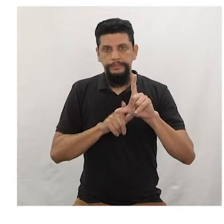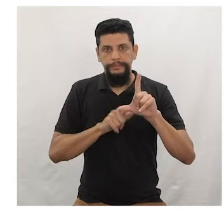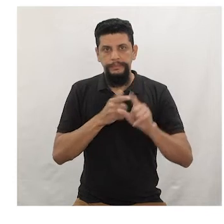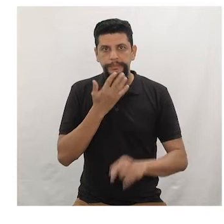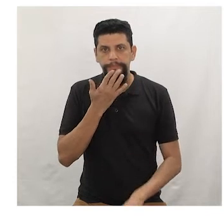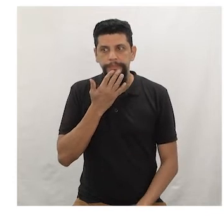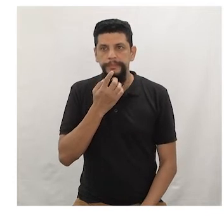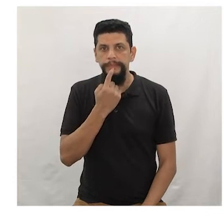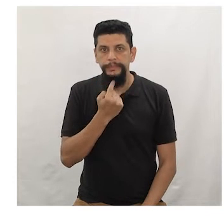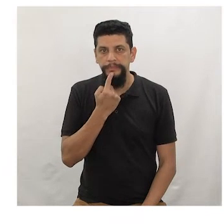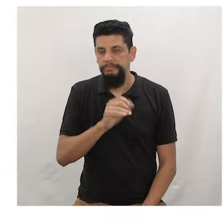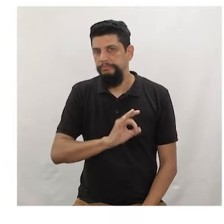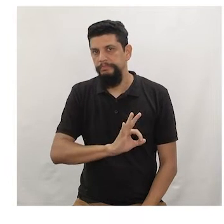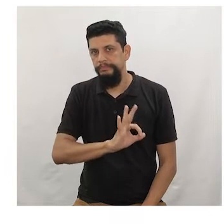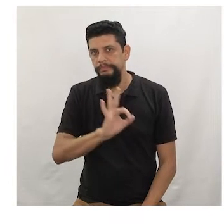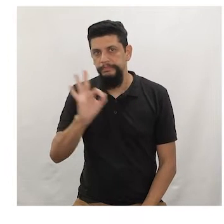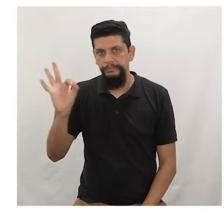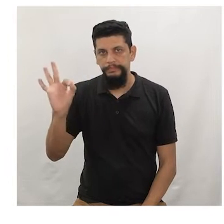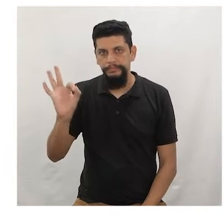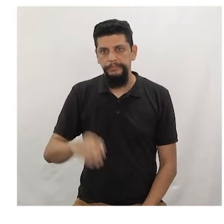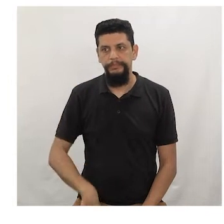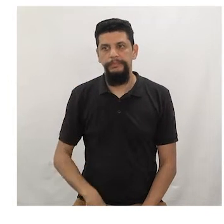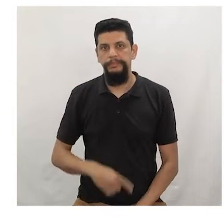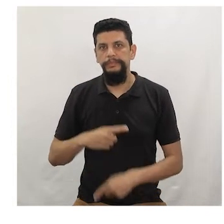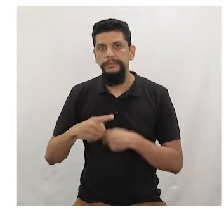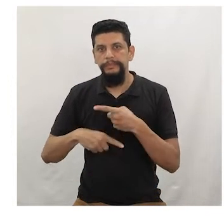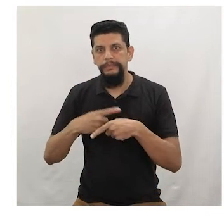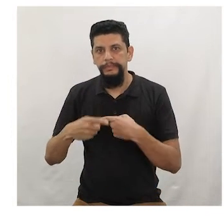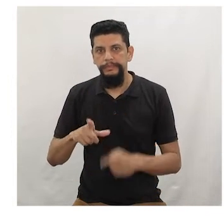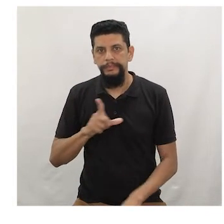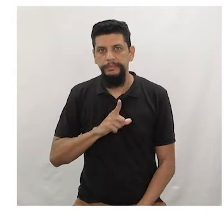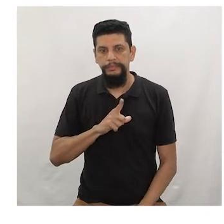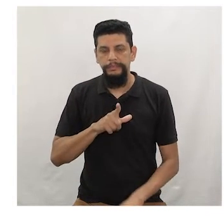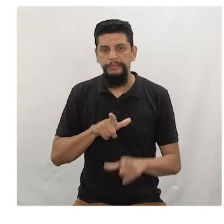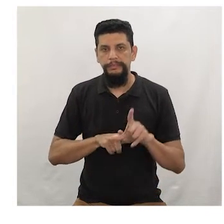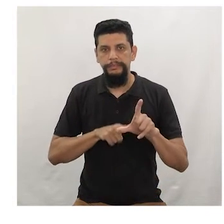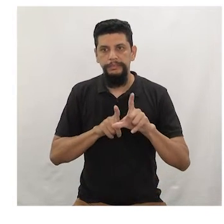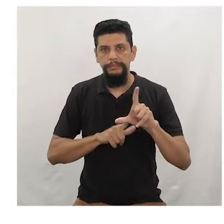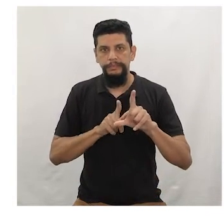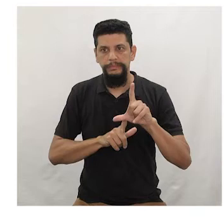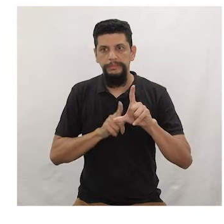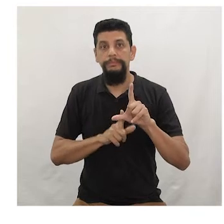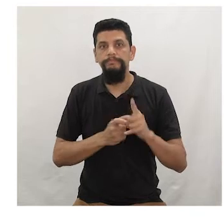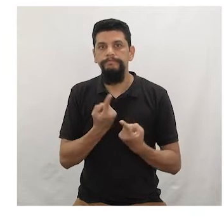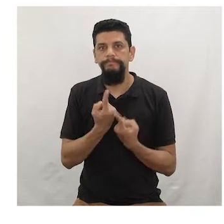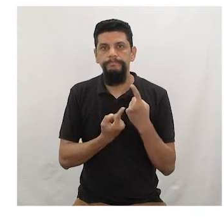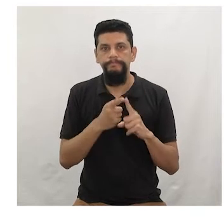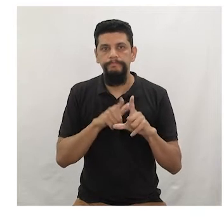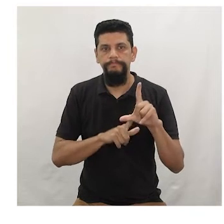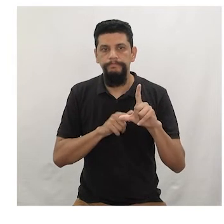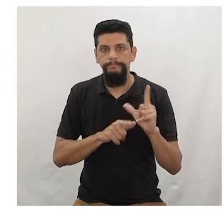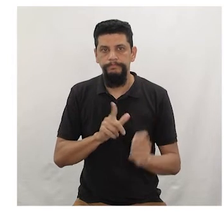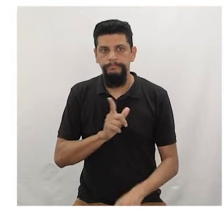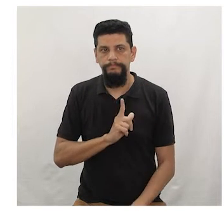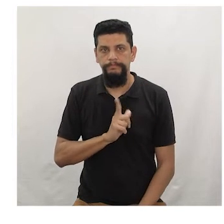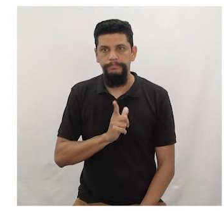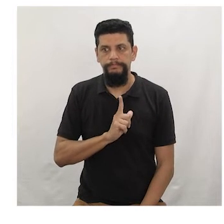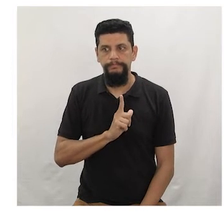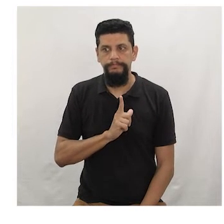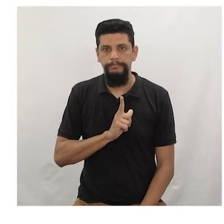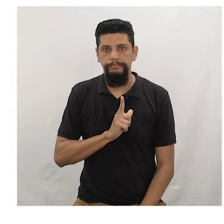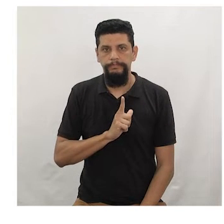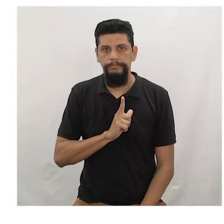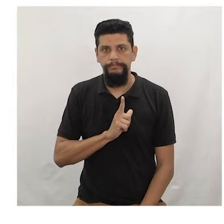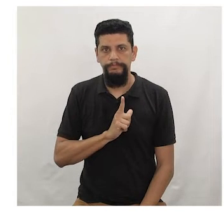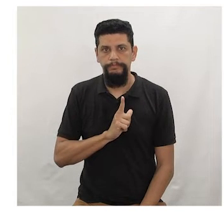D. Muito bem. Depois vem a letra, olhem lá, que letra que vem depois do